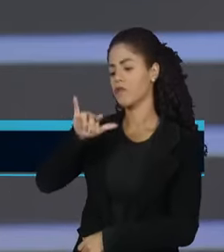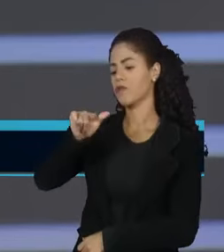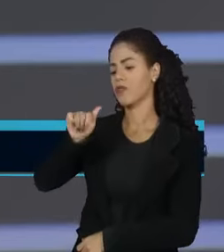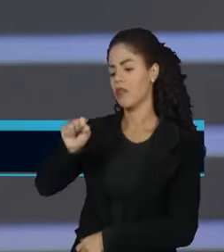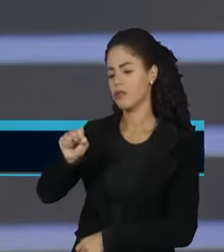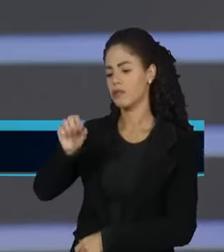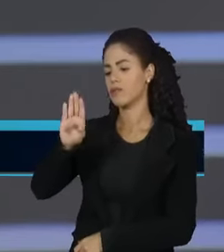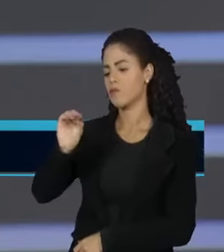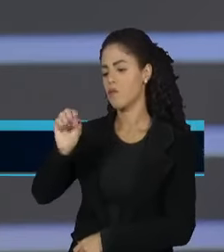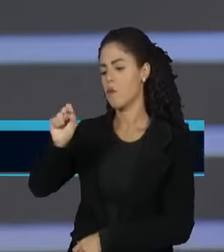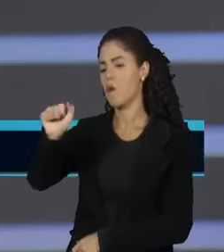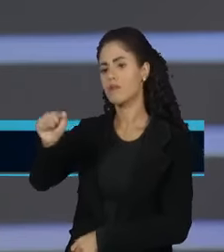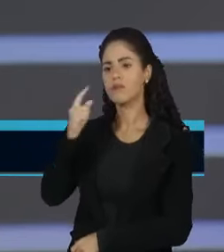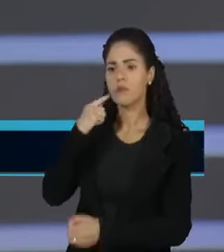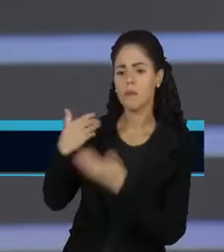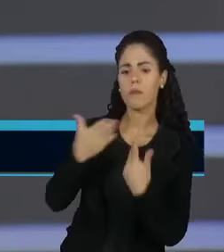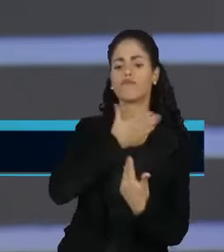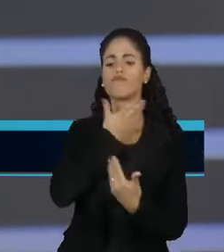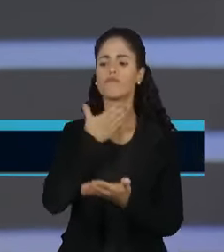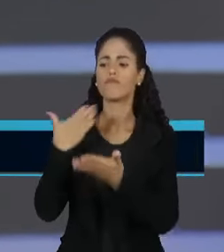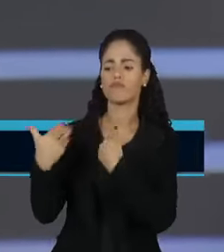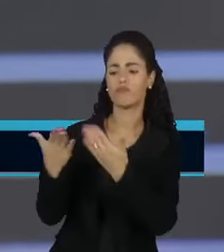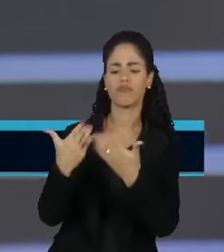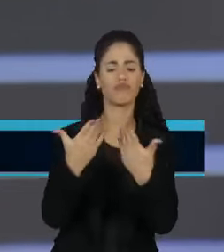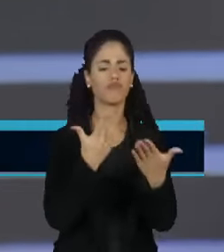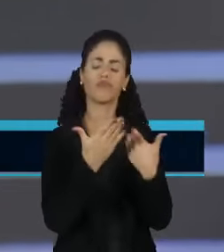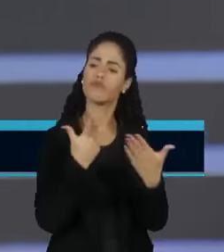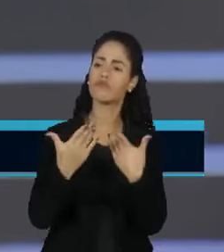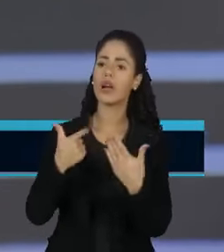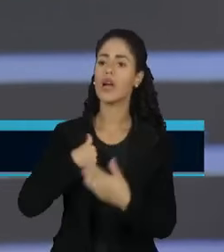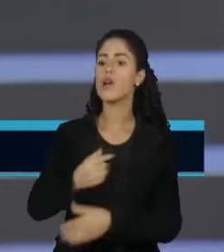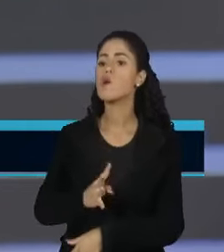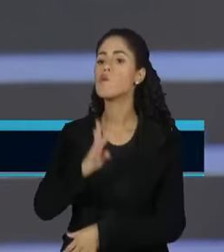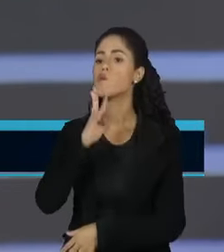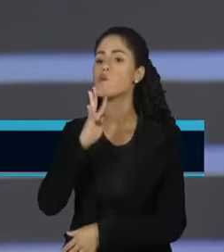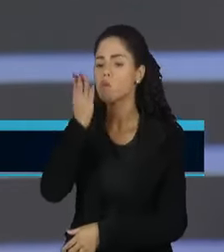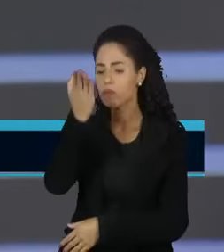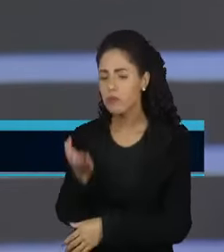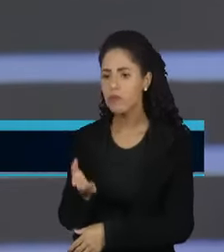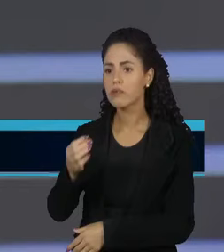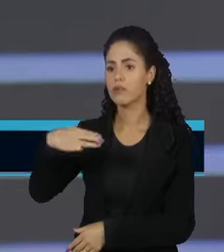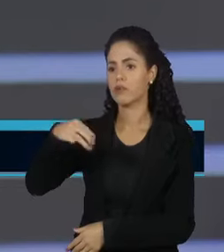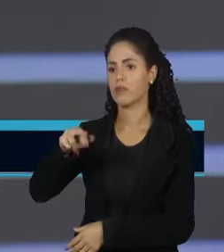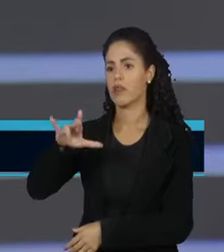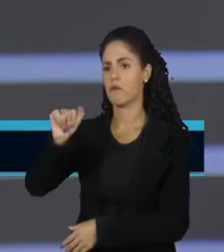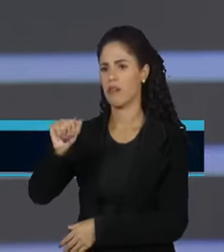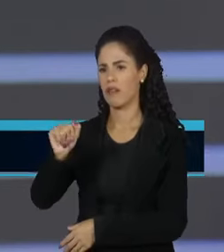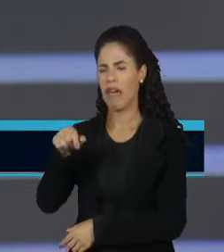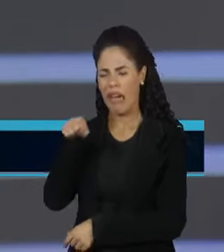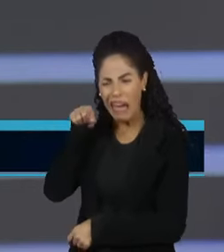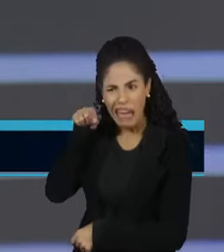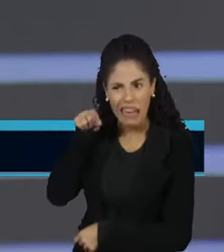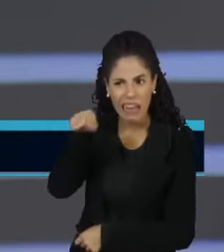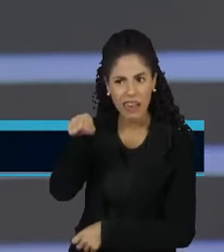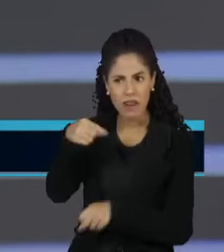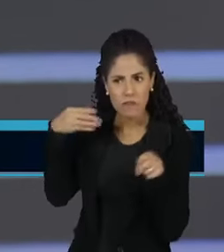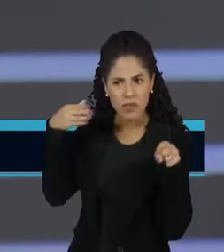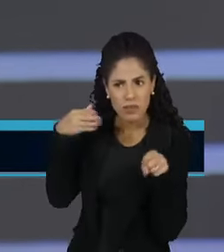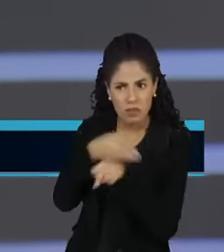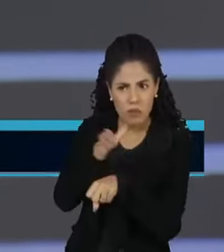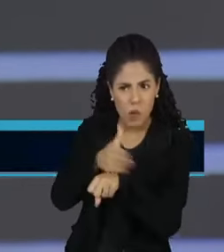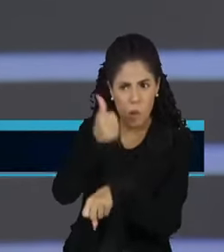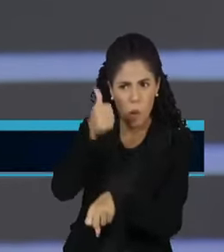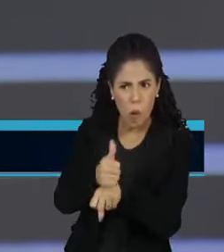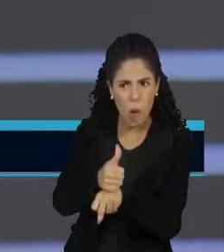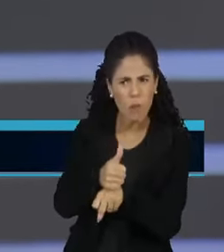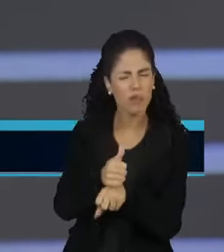convidado, bate-papo, não tem nenhum problema. E eu lembro que eu conheci essa senhora. Agora, achar que ela tem alguma participação golpista, aí,